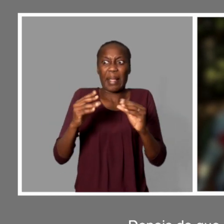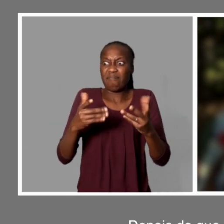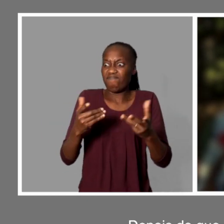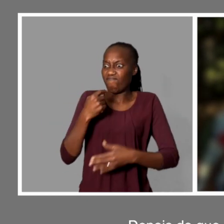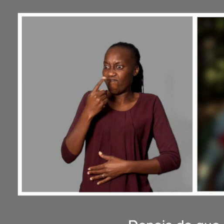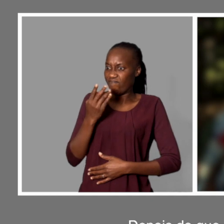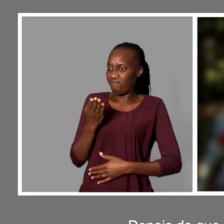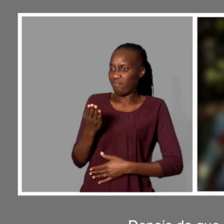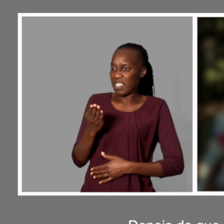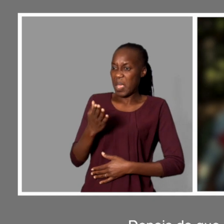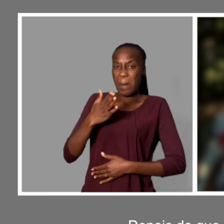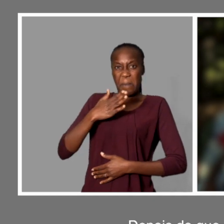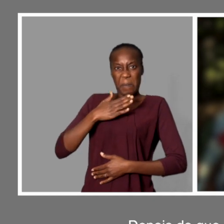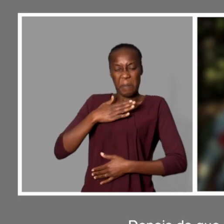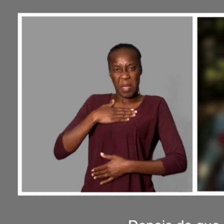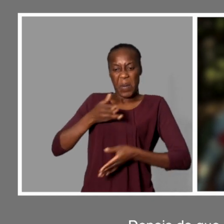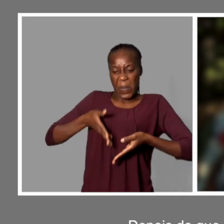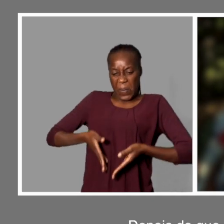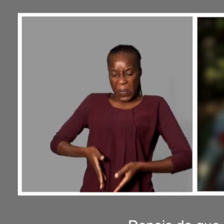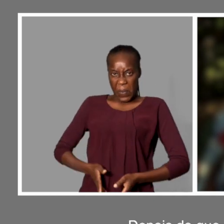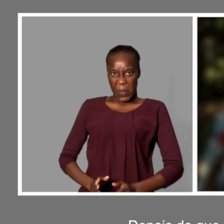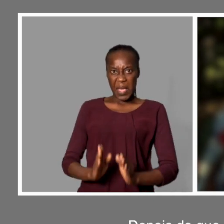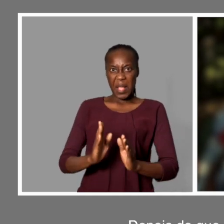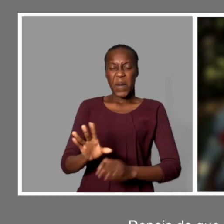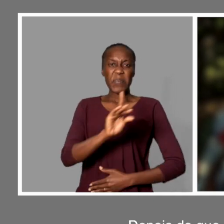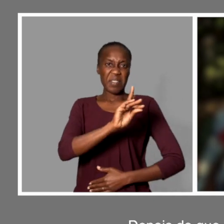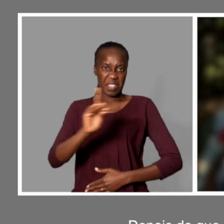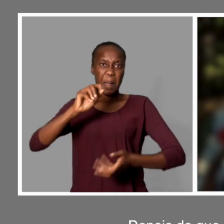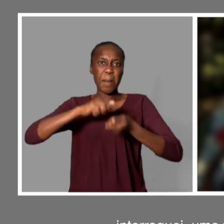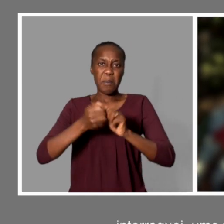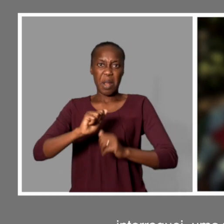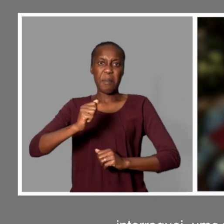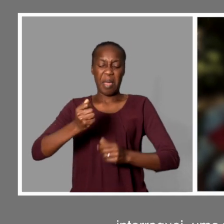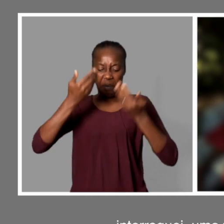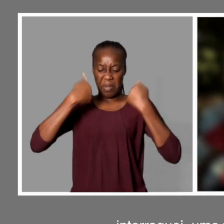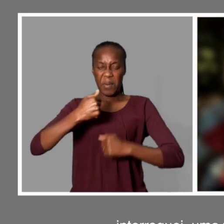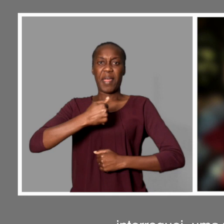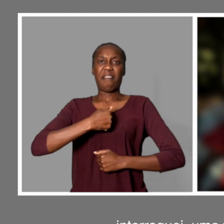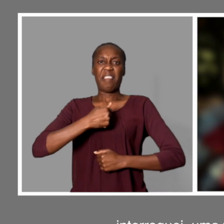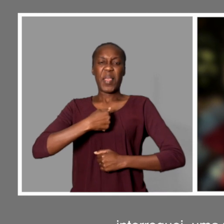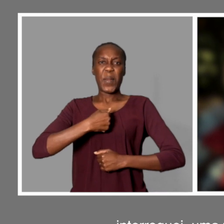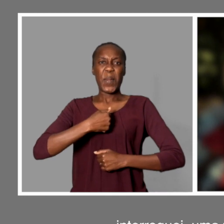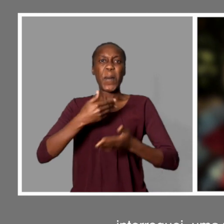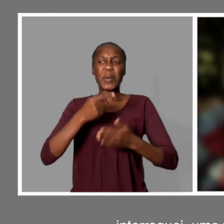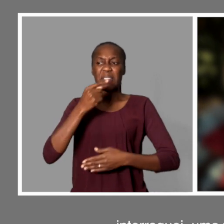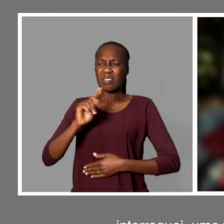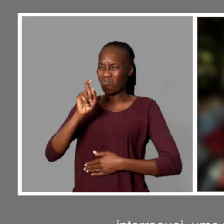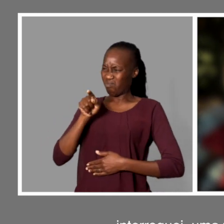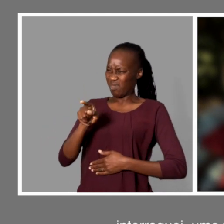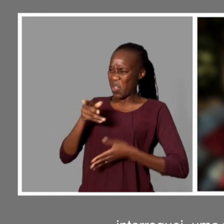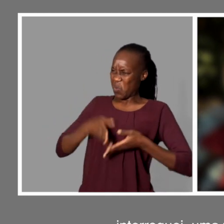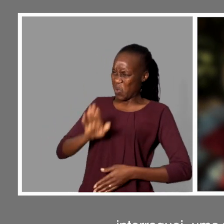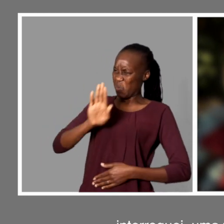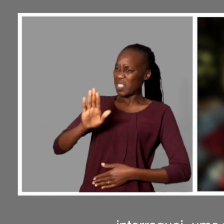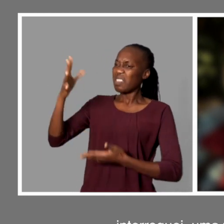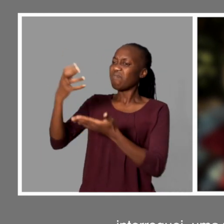é meu sangue de fazer filhos assim. Então, eu até que lhe interroguei uma vez. Essa